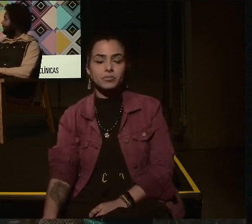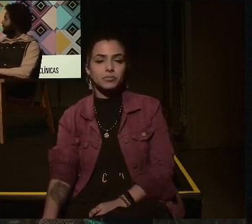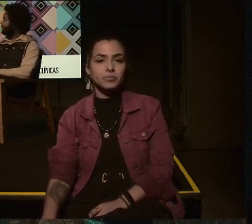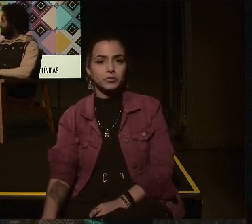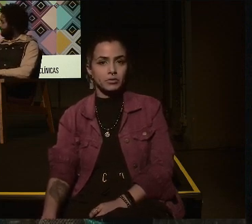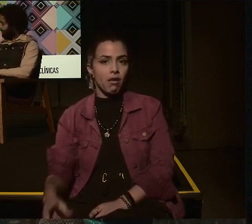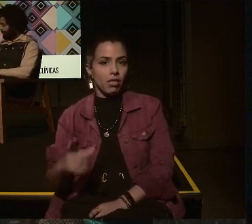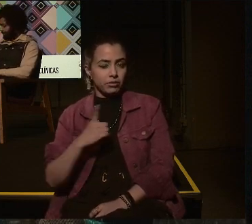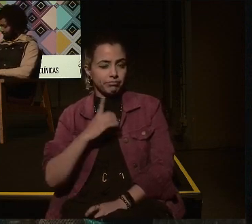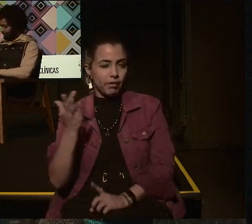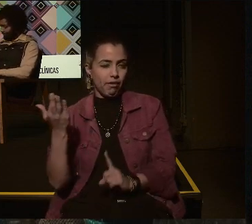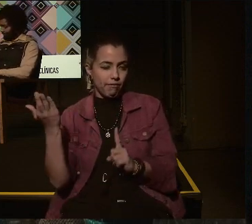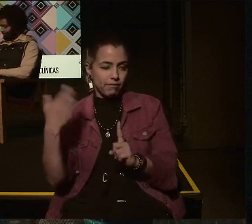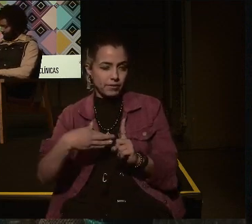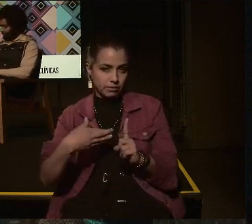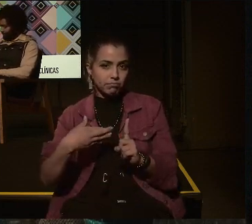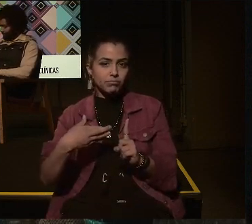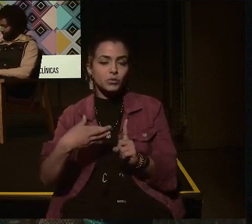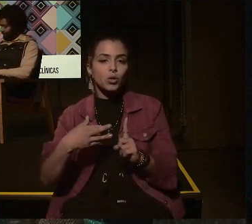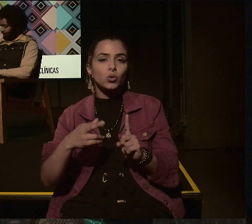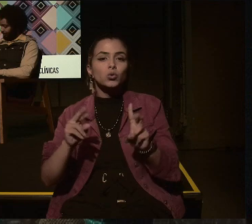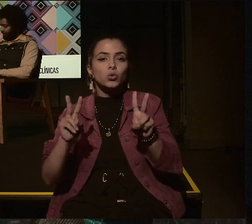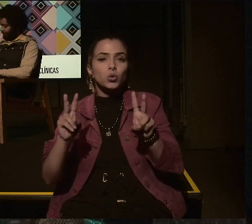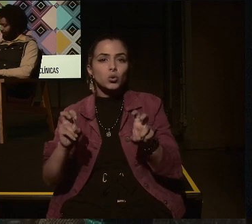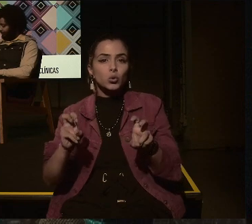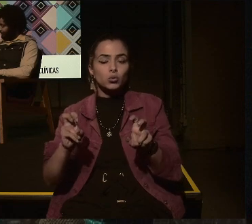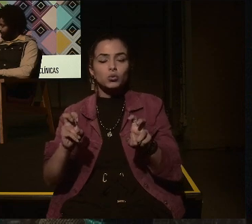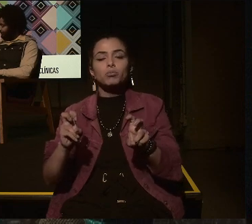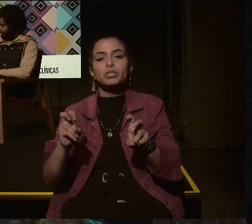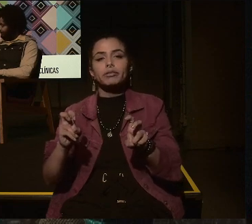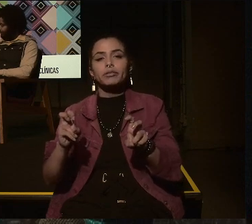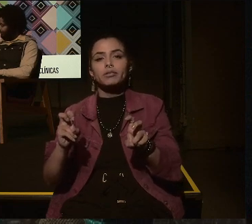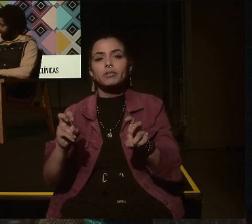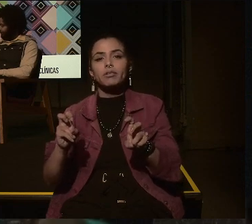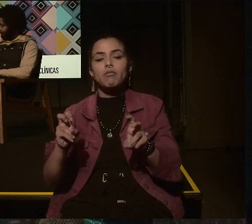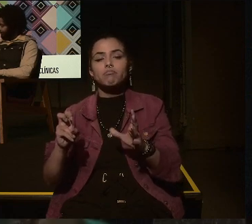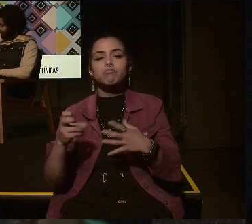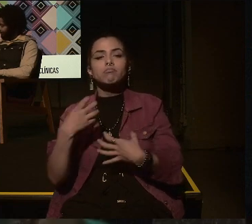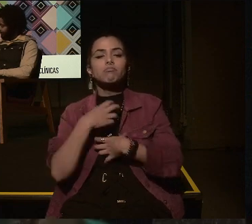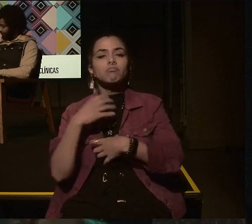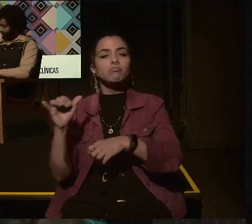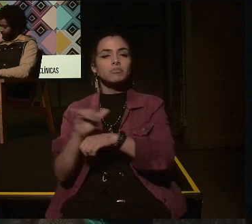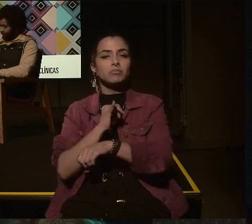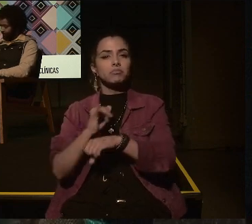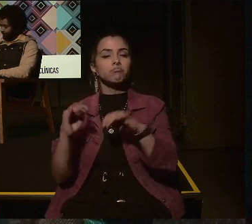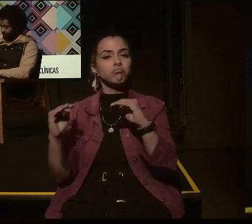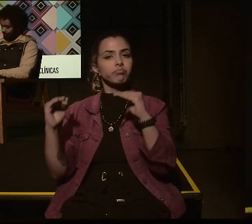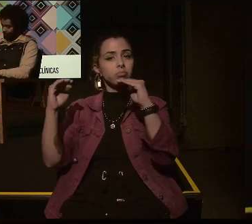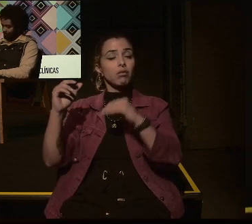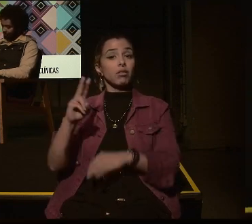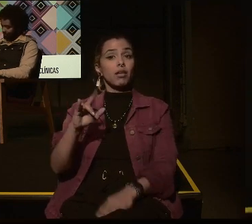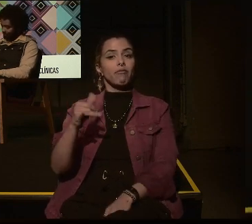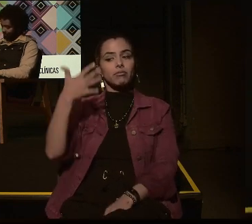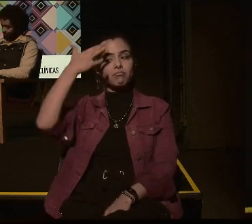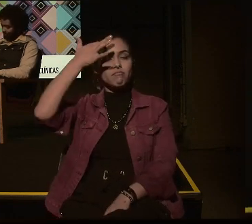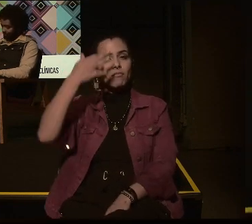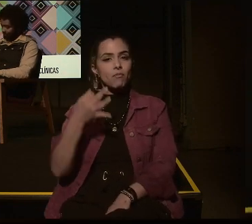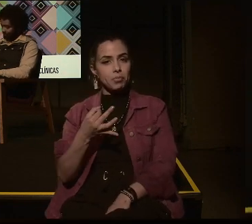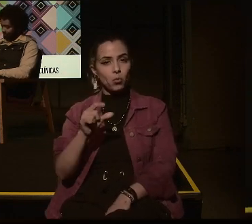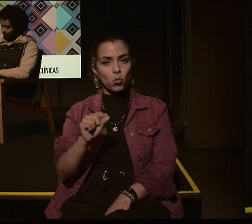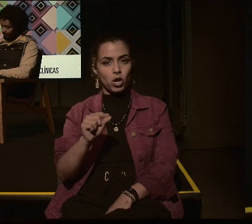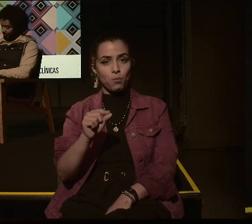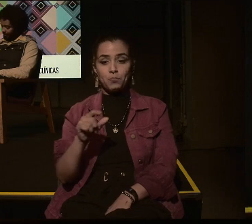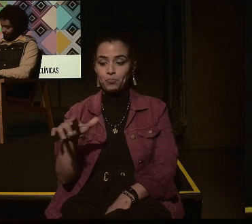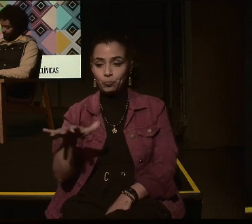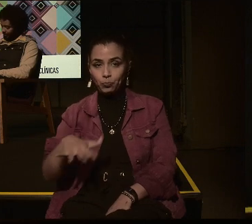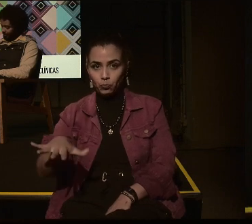conceitual bastante sofisticado do professor Milton Santos, que vai entendendo o território